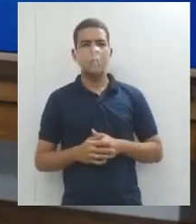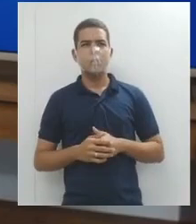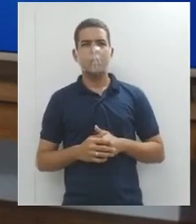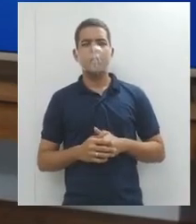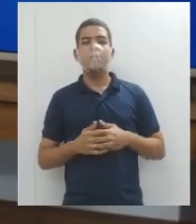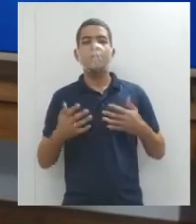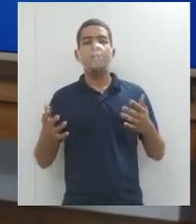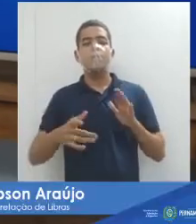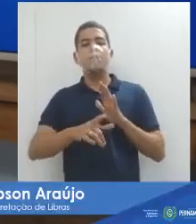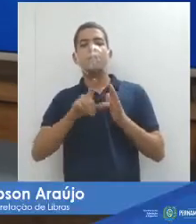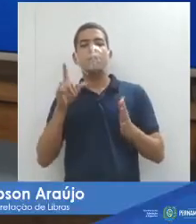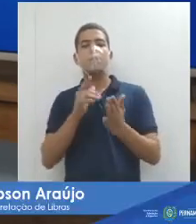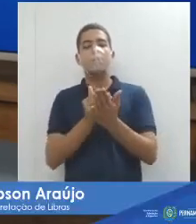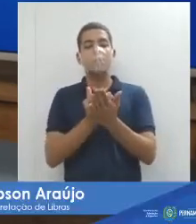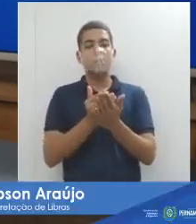de iniciarmos